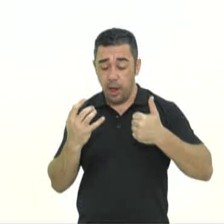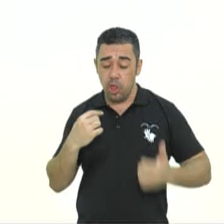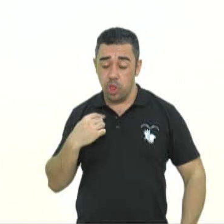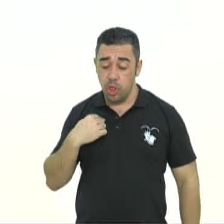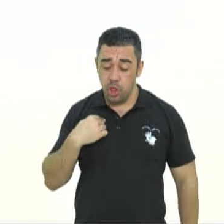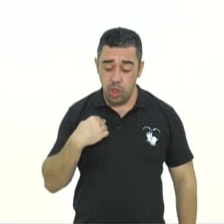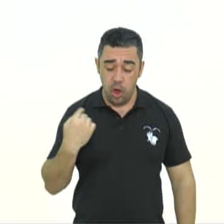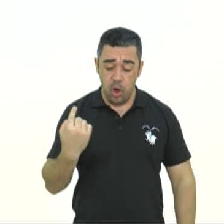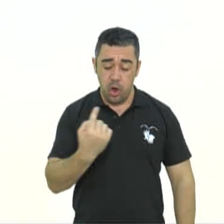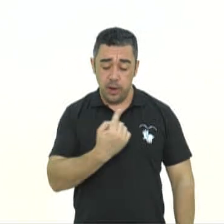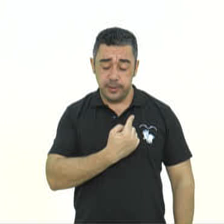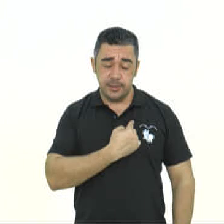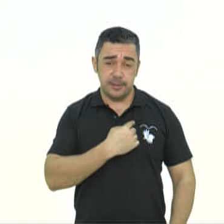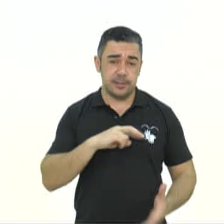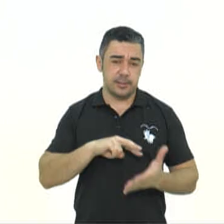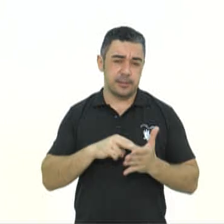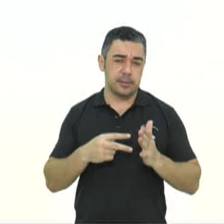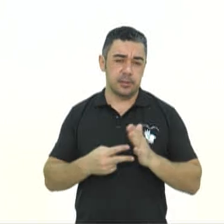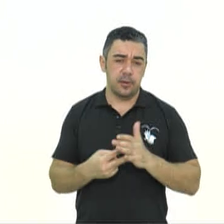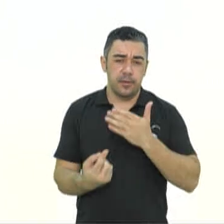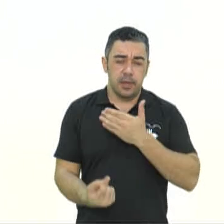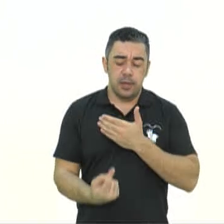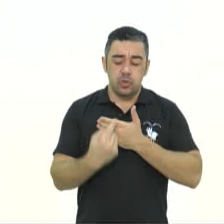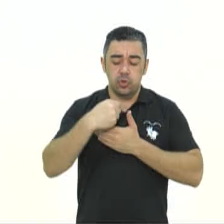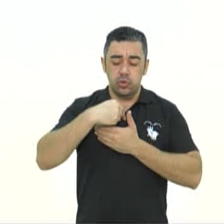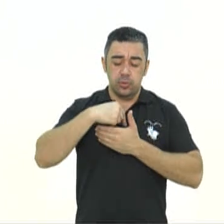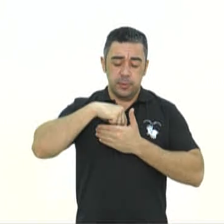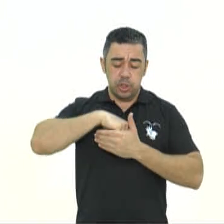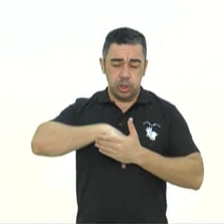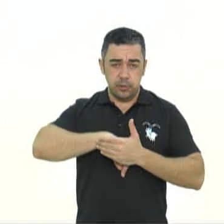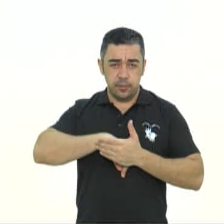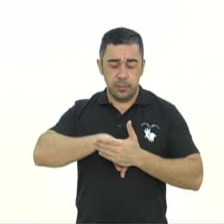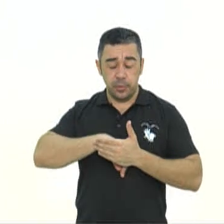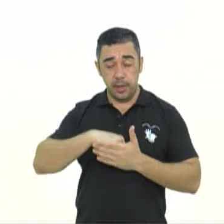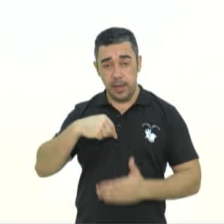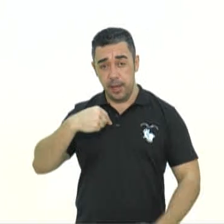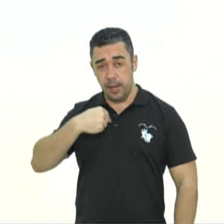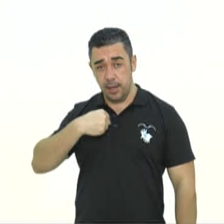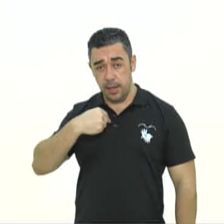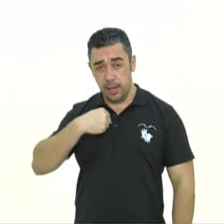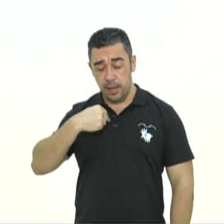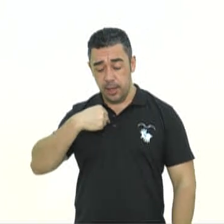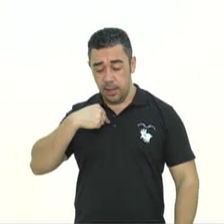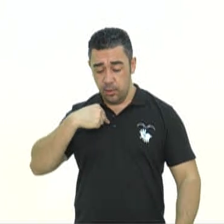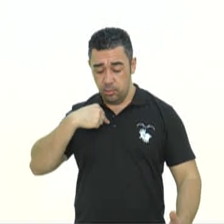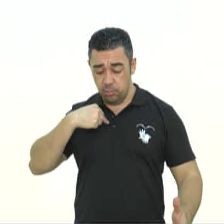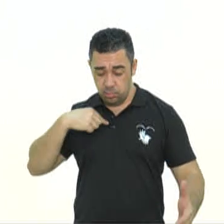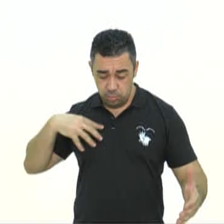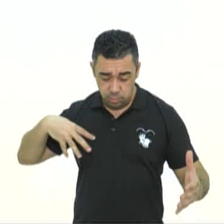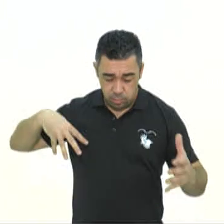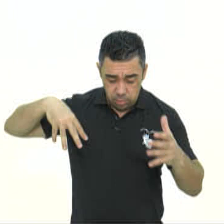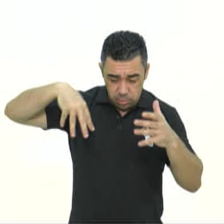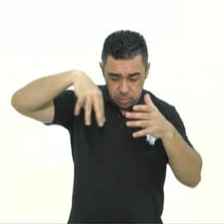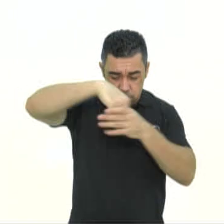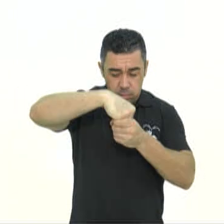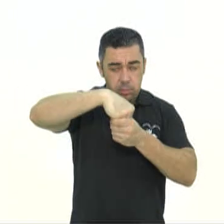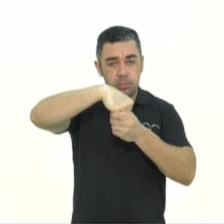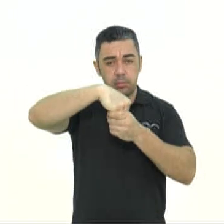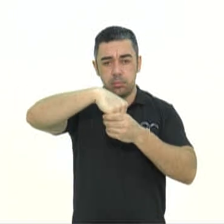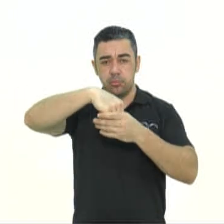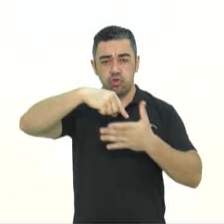nós, demonstra subjetividade. Por quê? É que não há uma